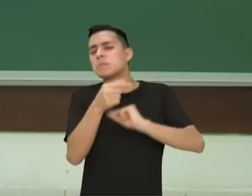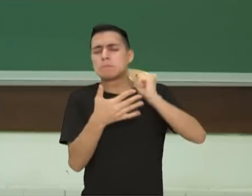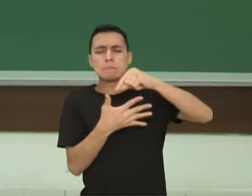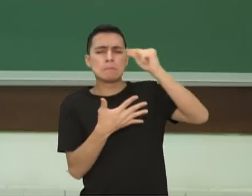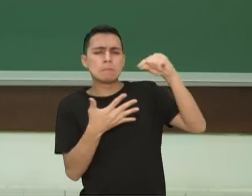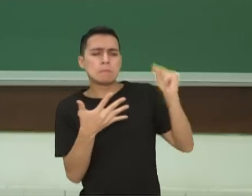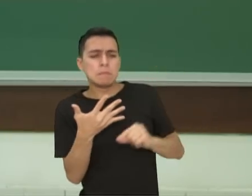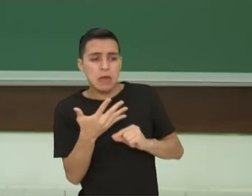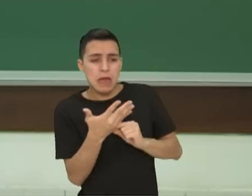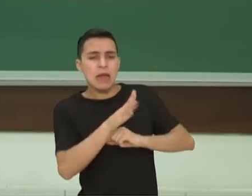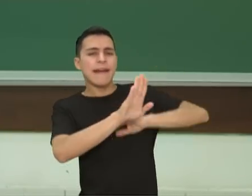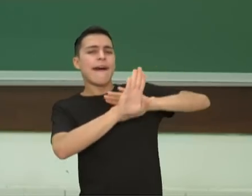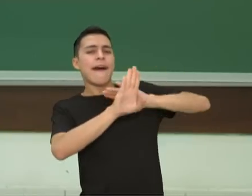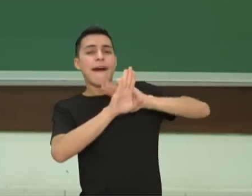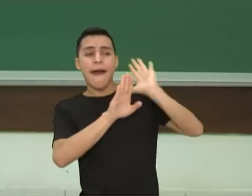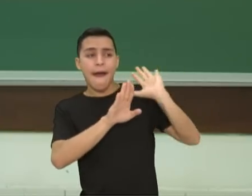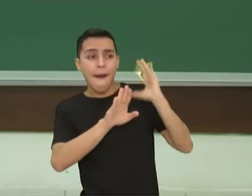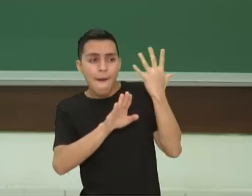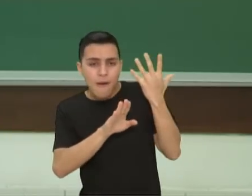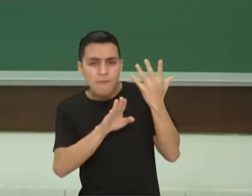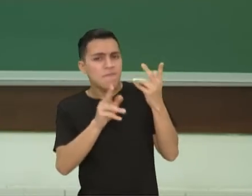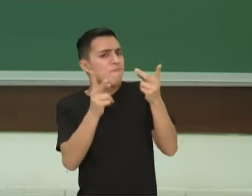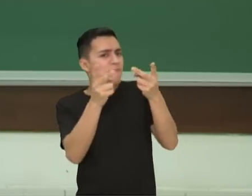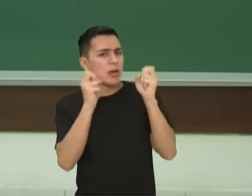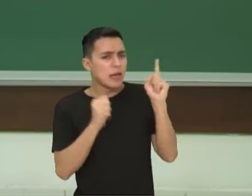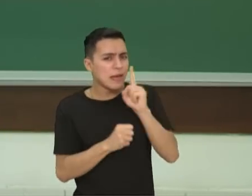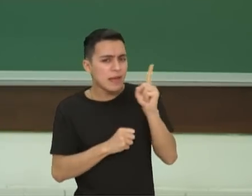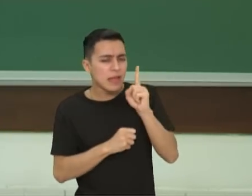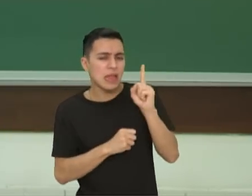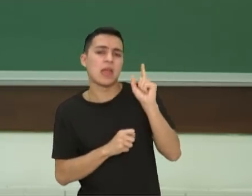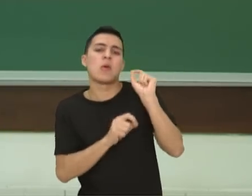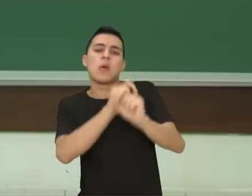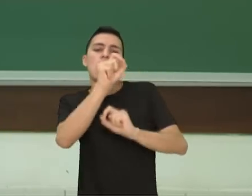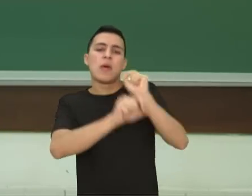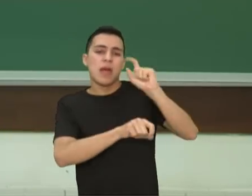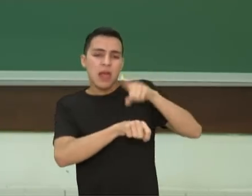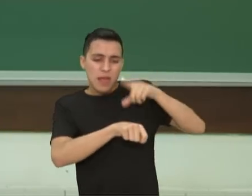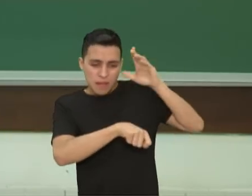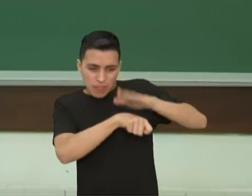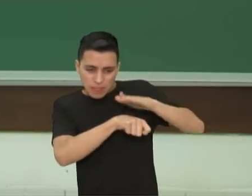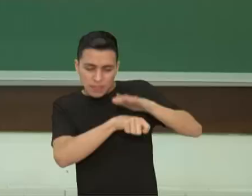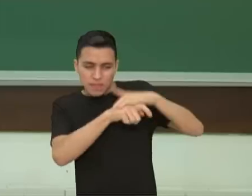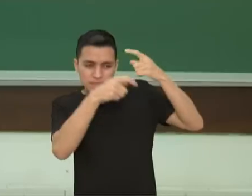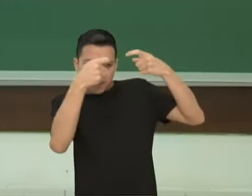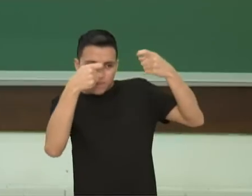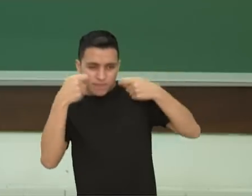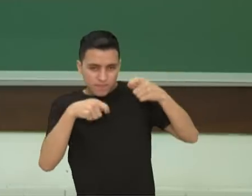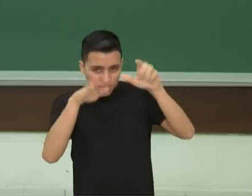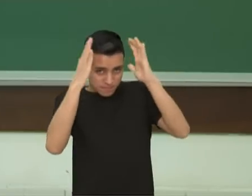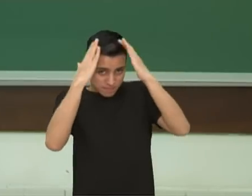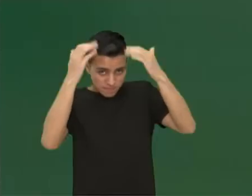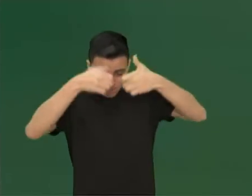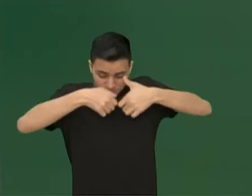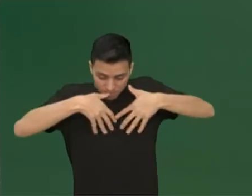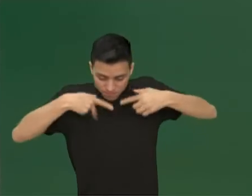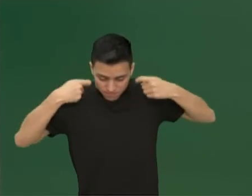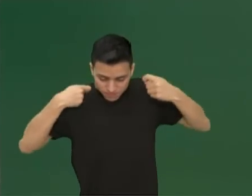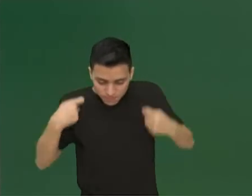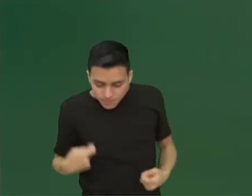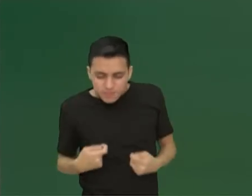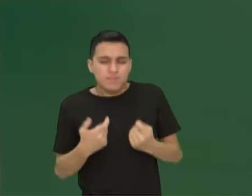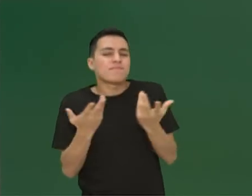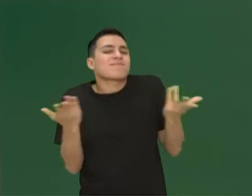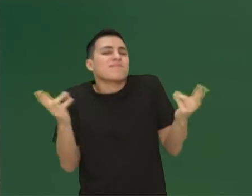coisas por detrás estão acontecendo? Tudo sobre o comando do nosso sistema nervoso. E aí que